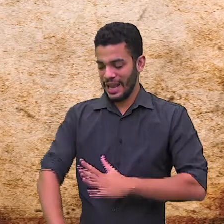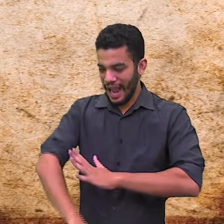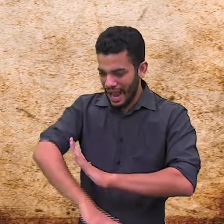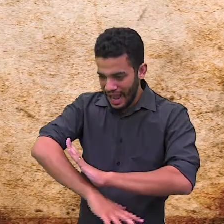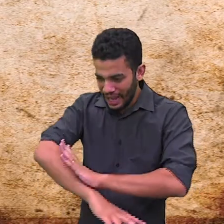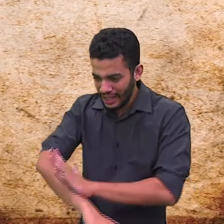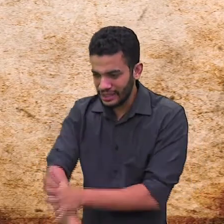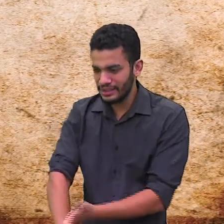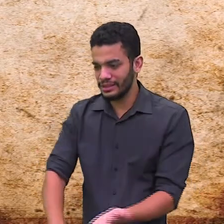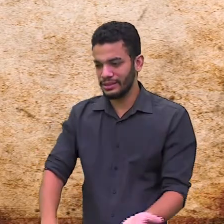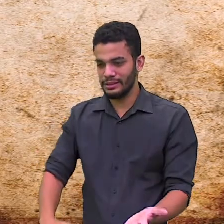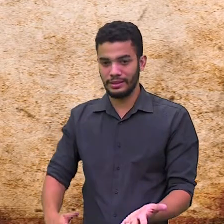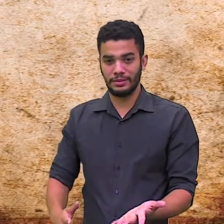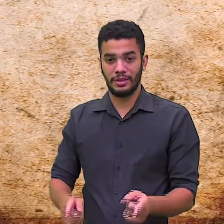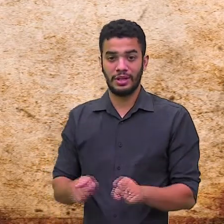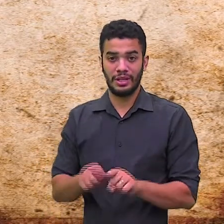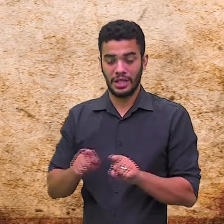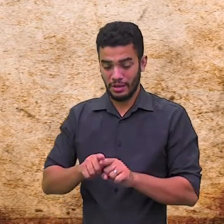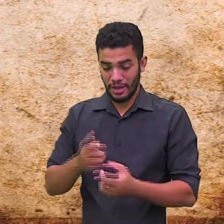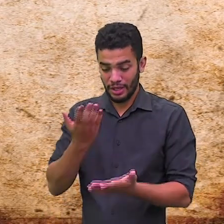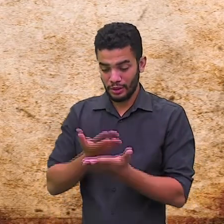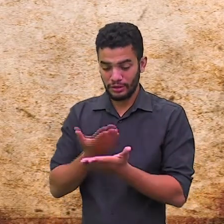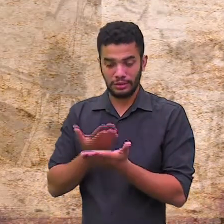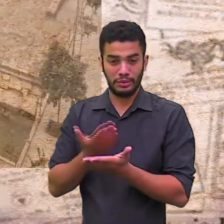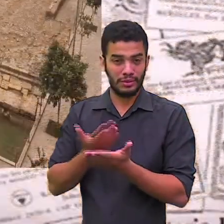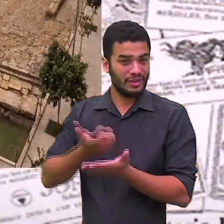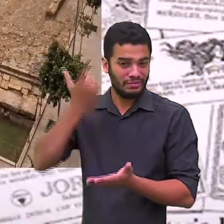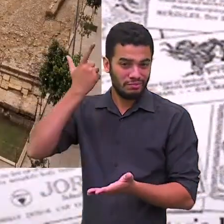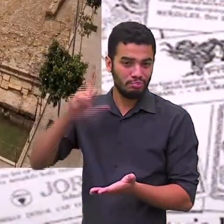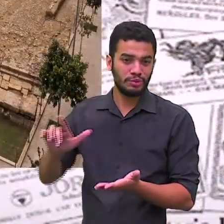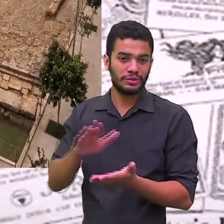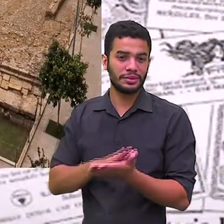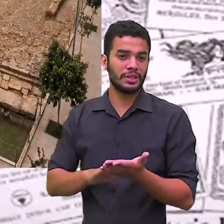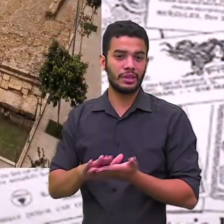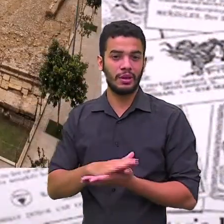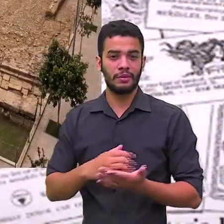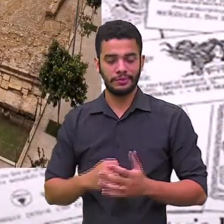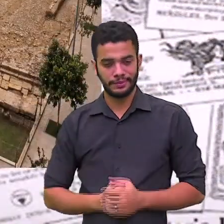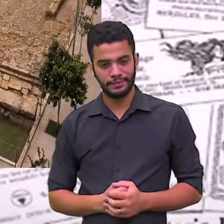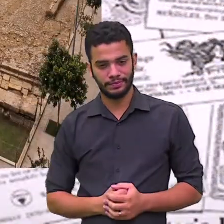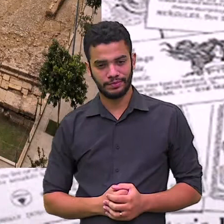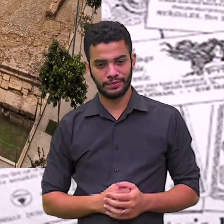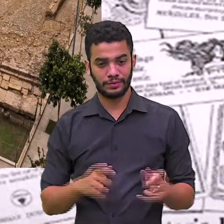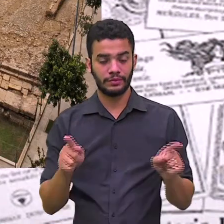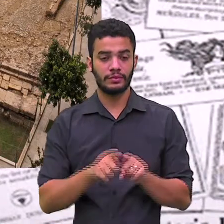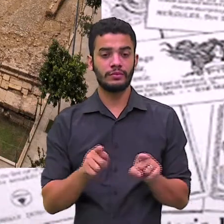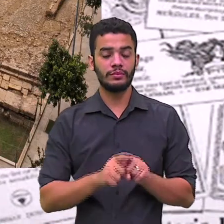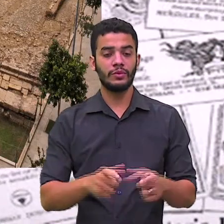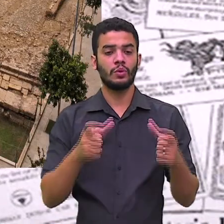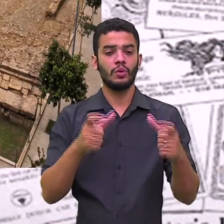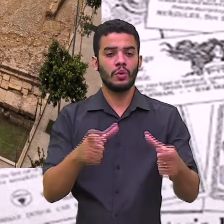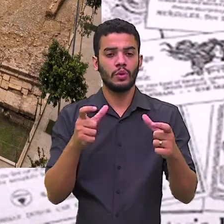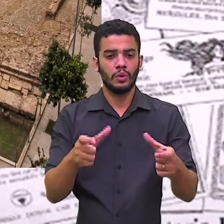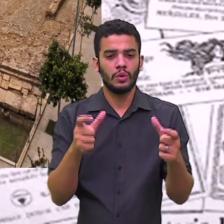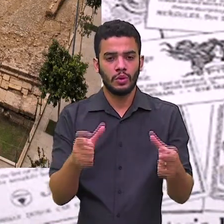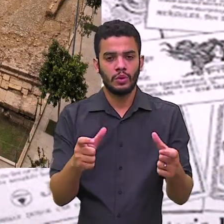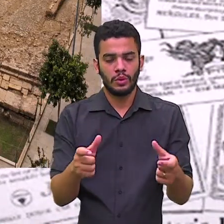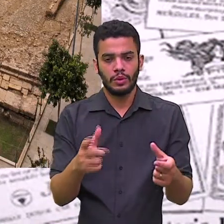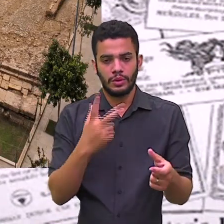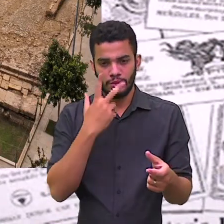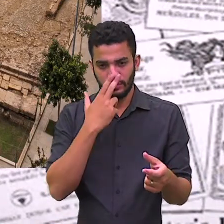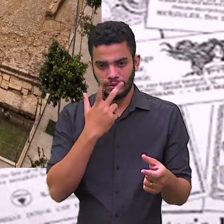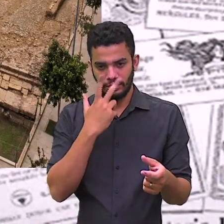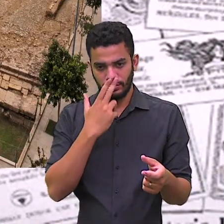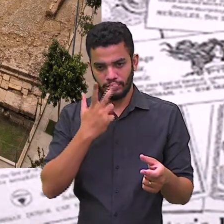oportunidades. O Cais do Valongo é um antigo cais localizado na